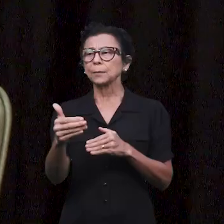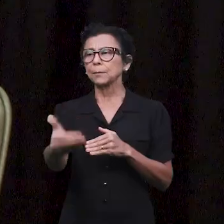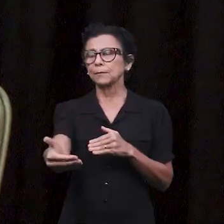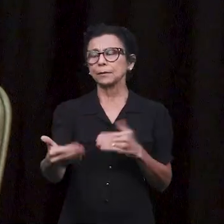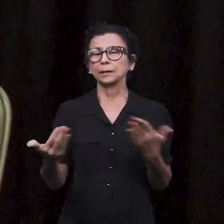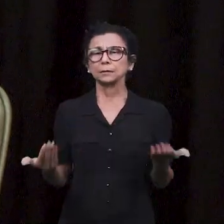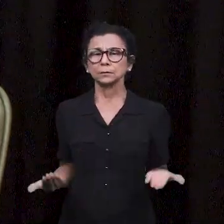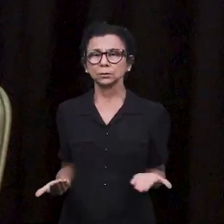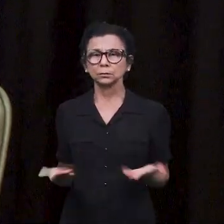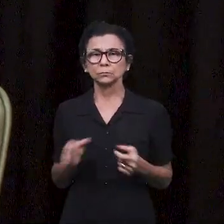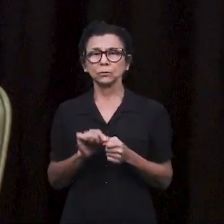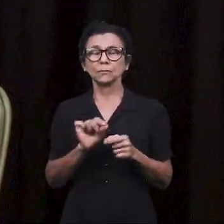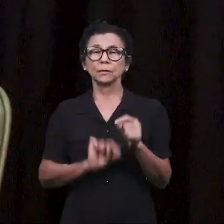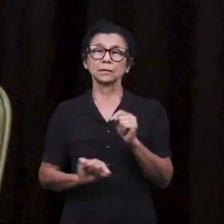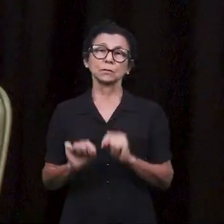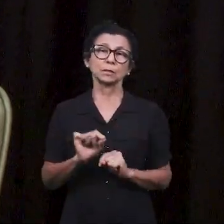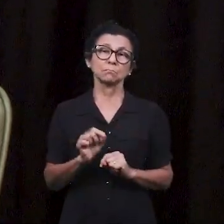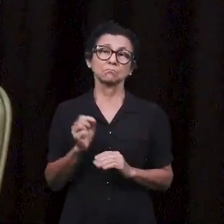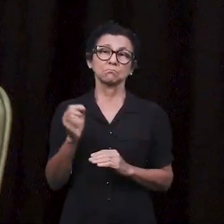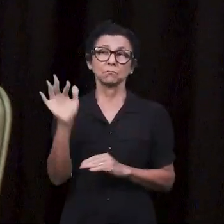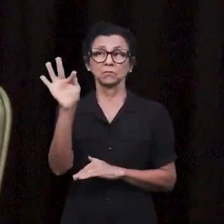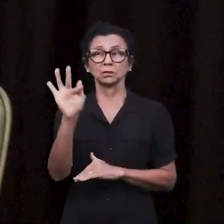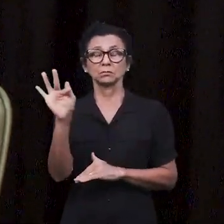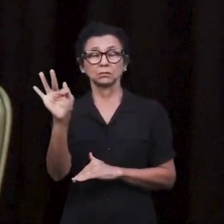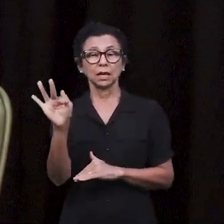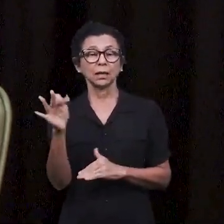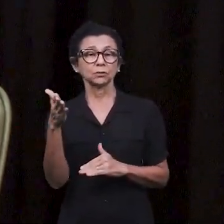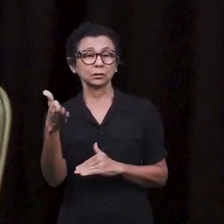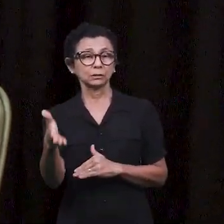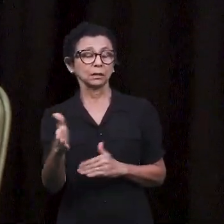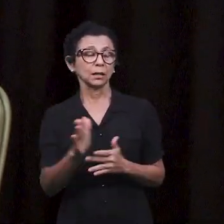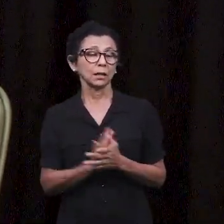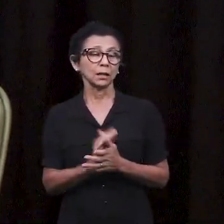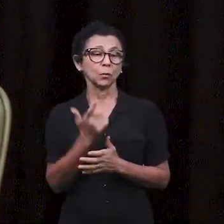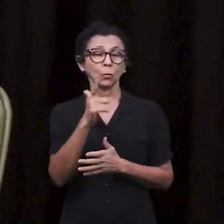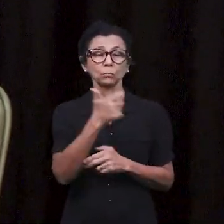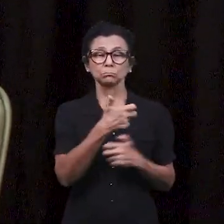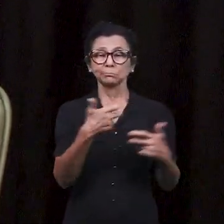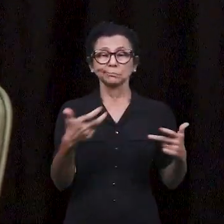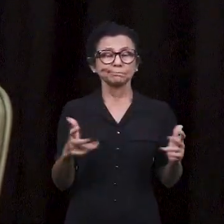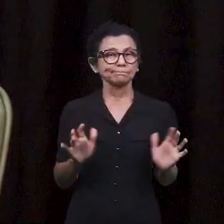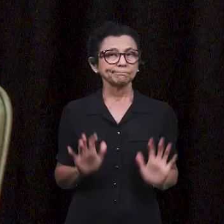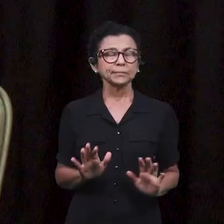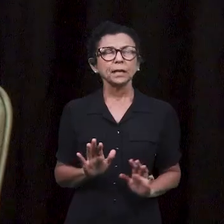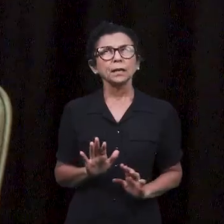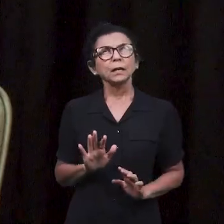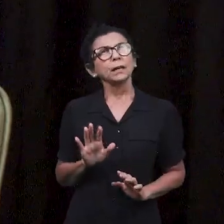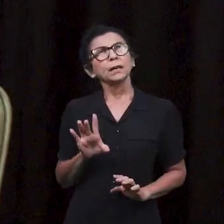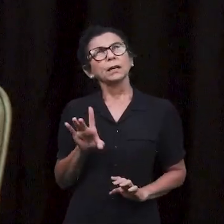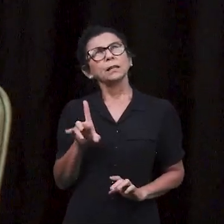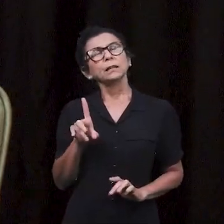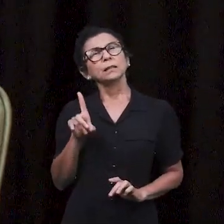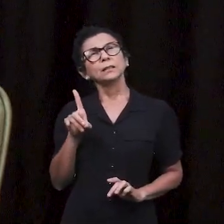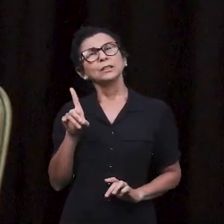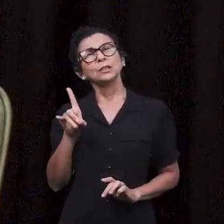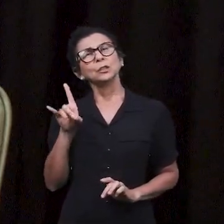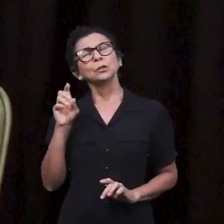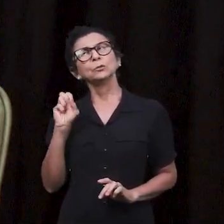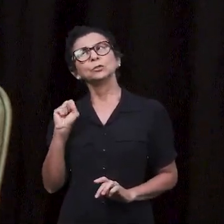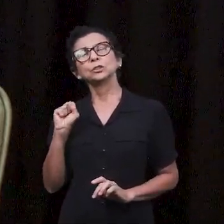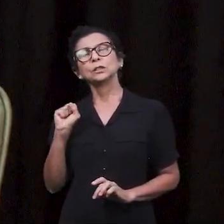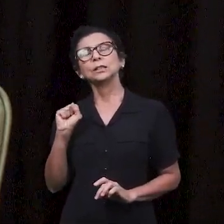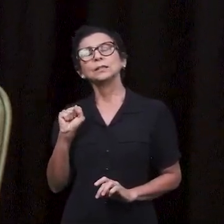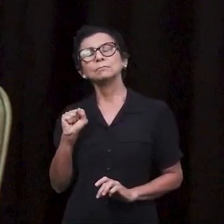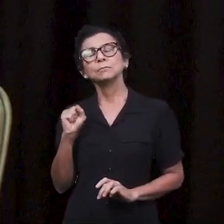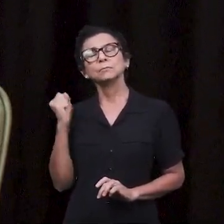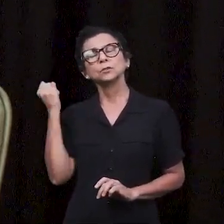eu poderia fazer, se eu entraria numa faculdade ou se eu buscaria alguma coisa fora disso. Até que um dia, o Senhor me visitou